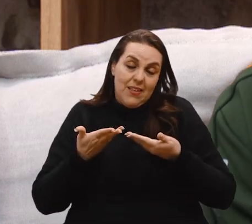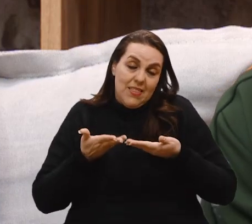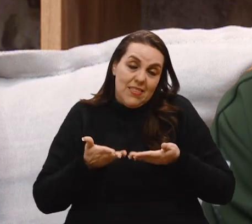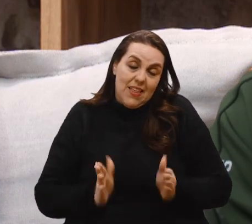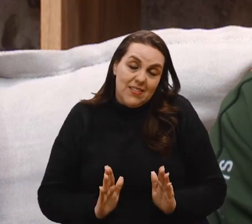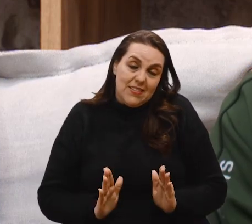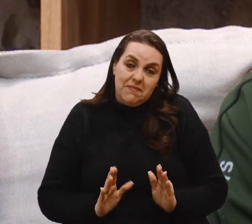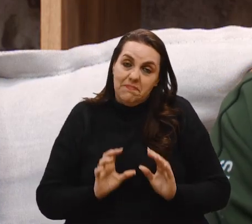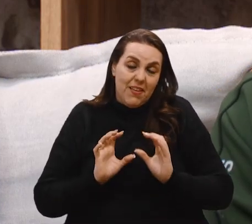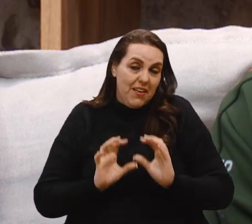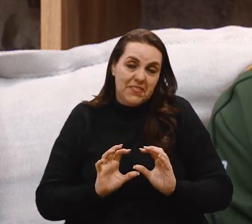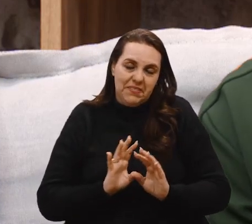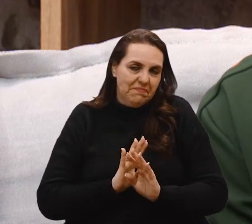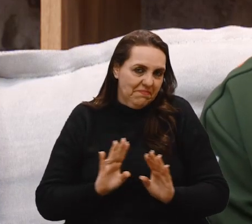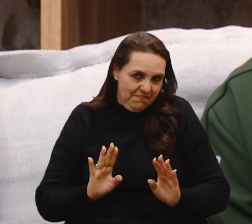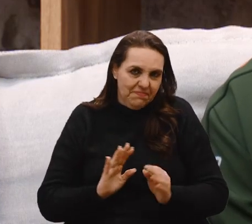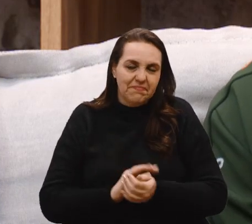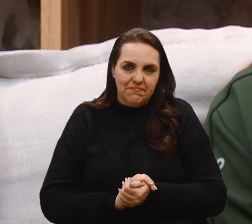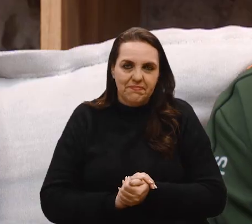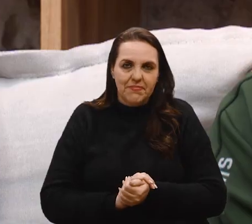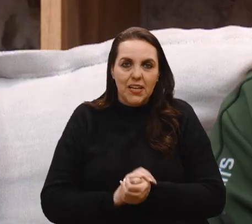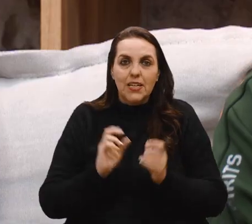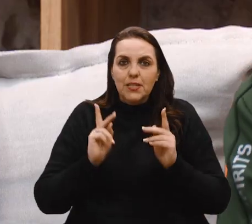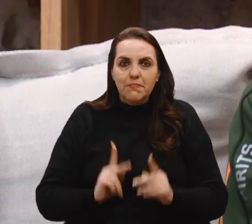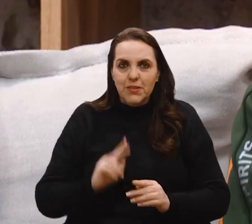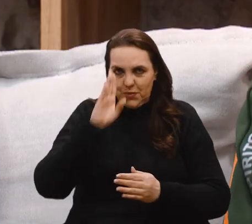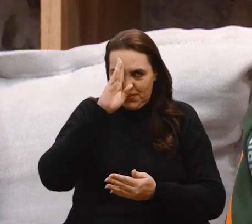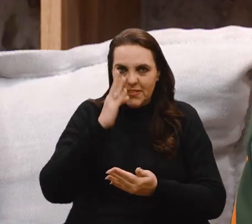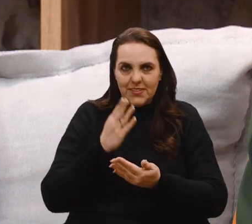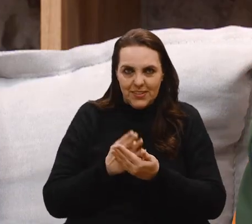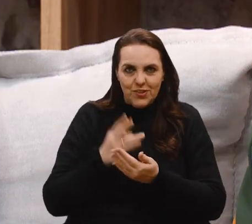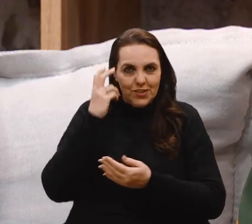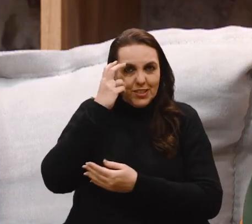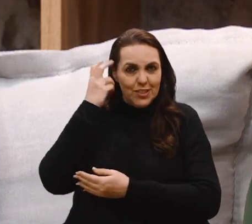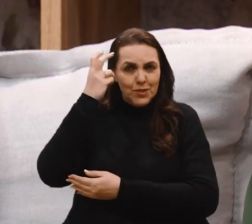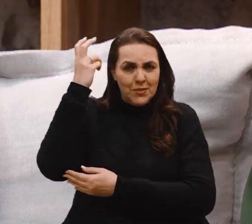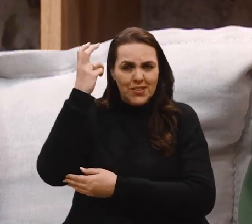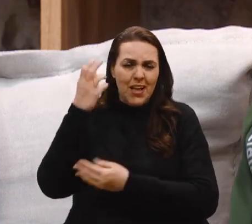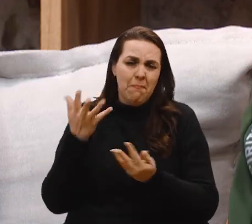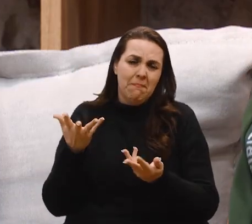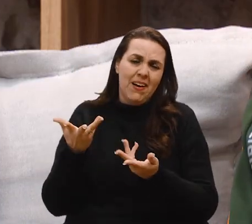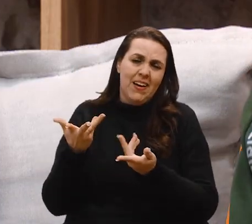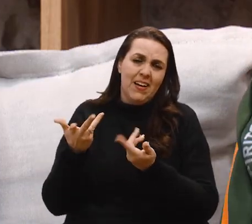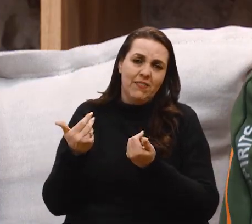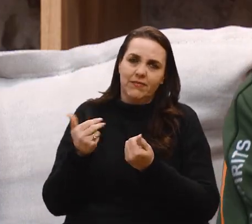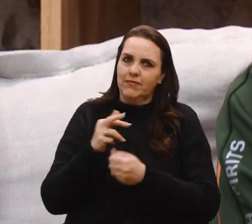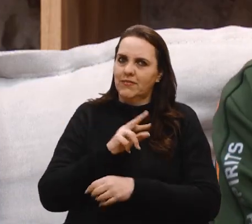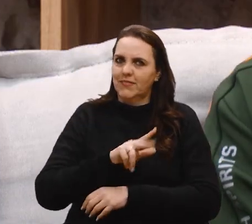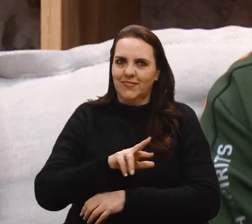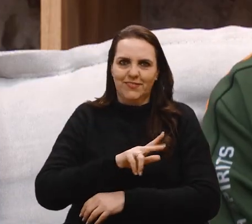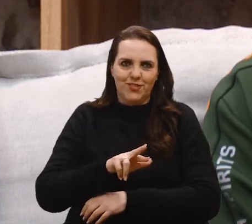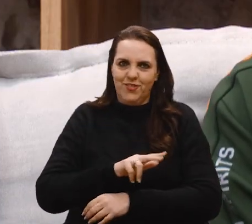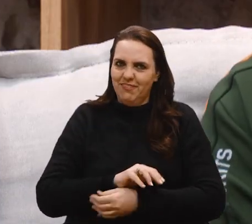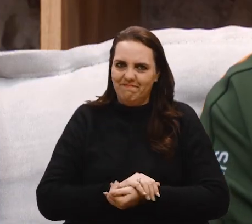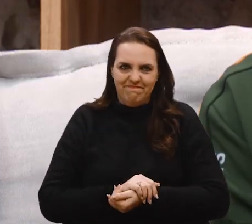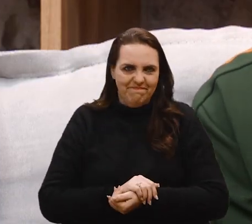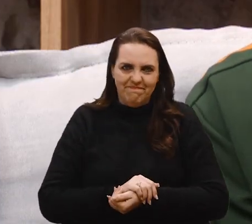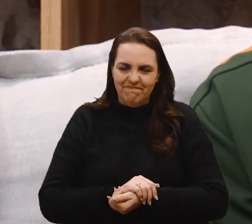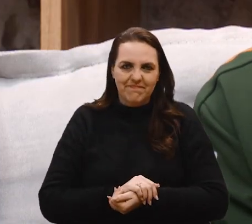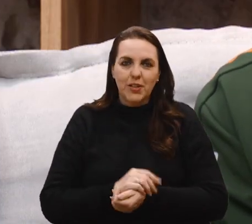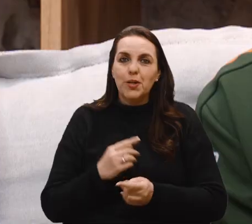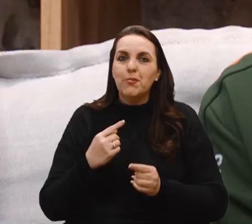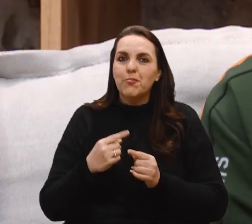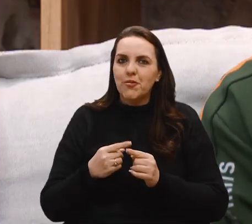assim. E como muita gente acha que ser superdotado é um mar de rosas, só que não é, né? Muitas vezes por